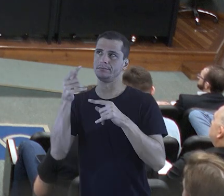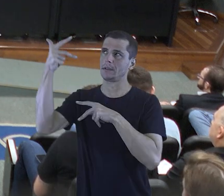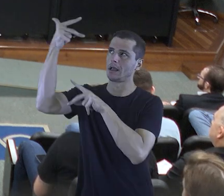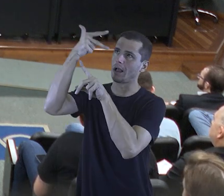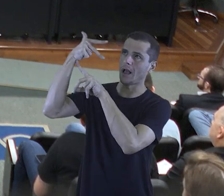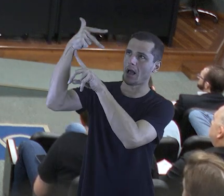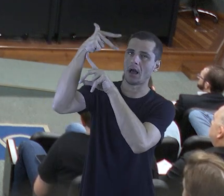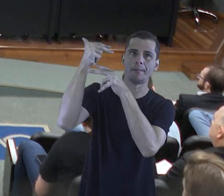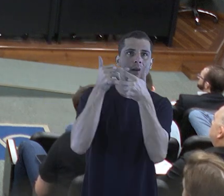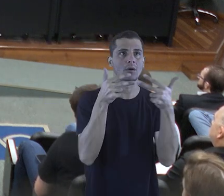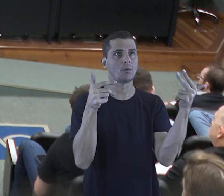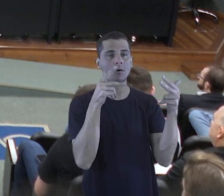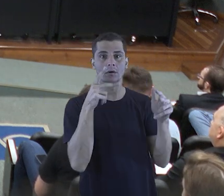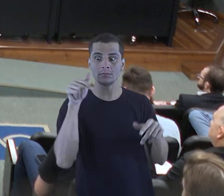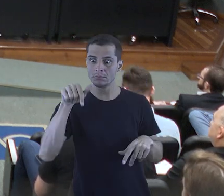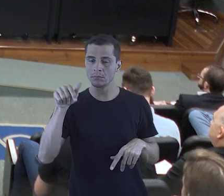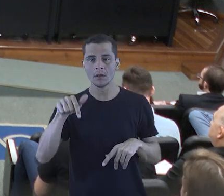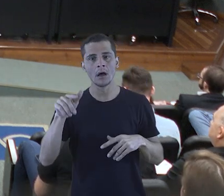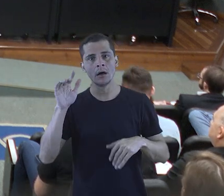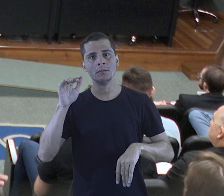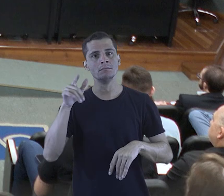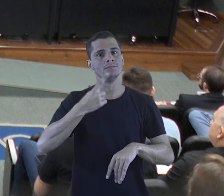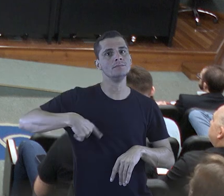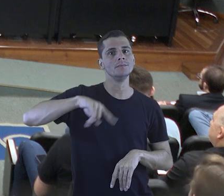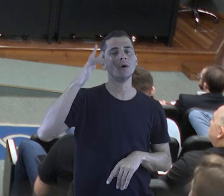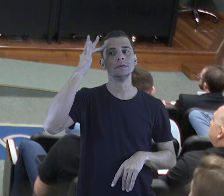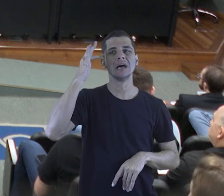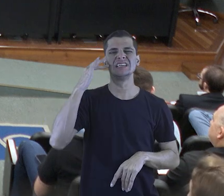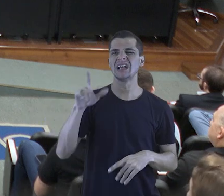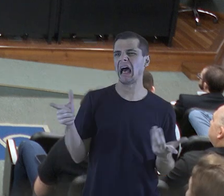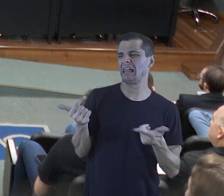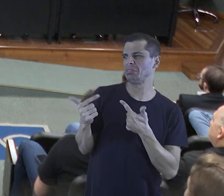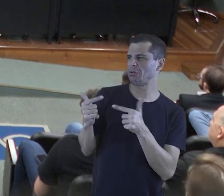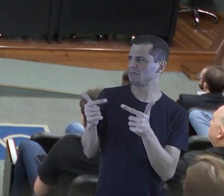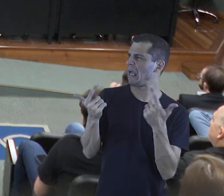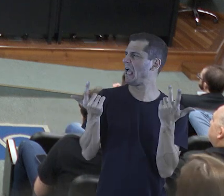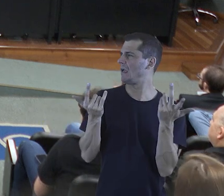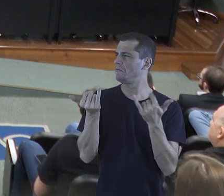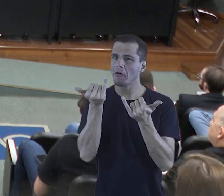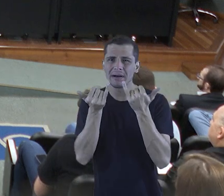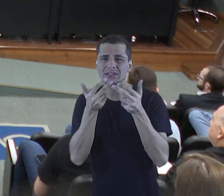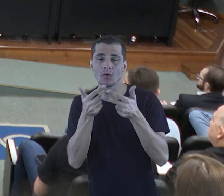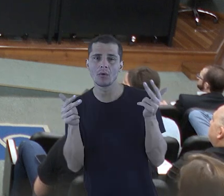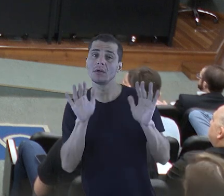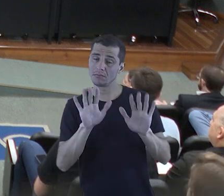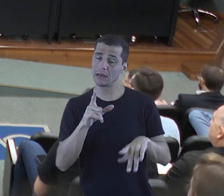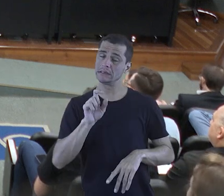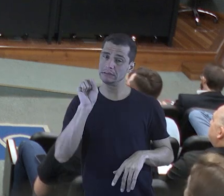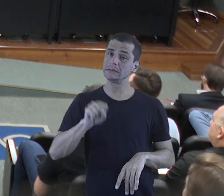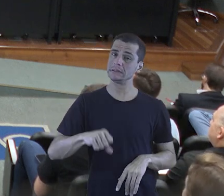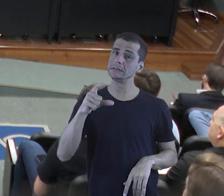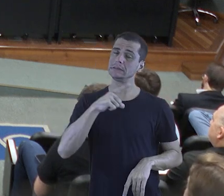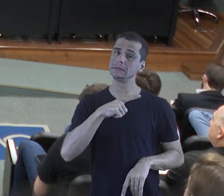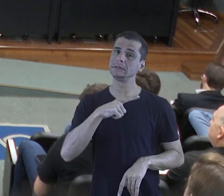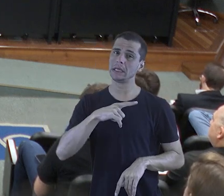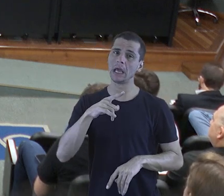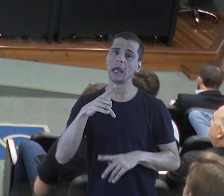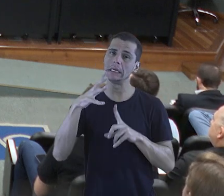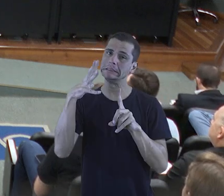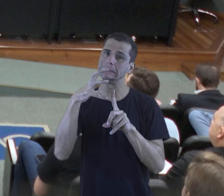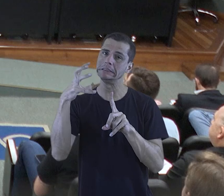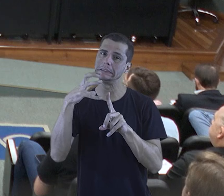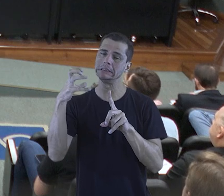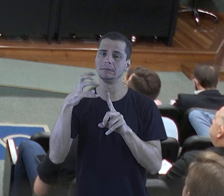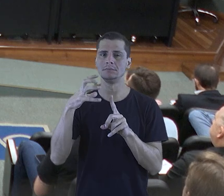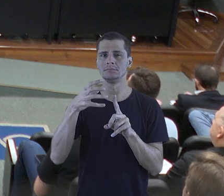meios de captação. Câmeras e etc. Então, isso é fundamental. A gente acha que